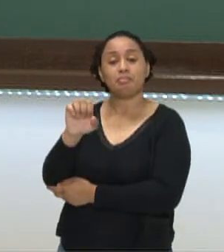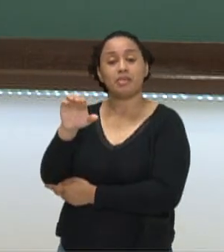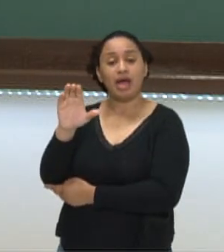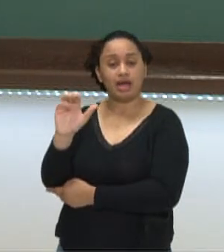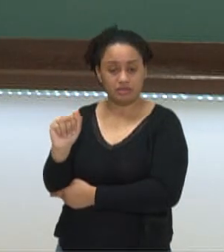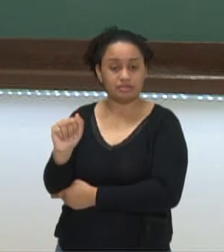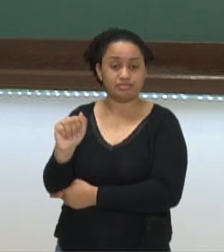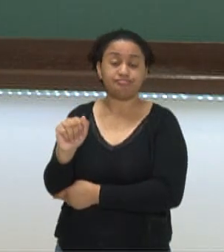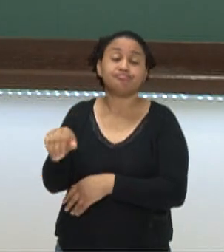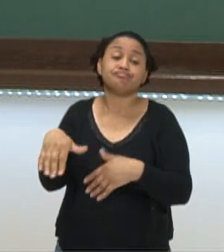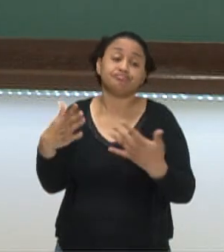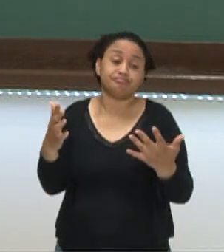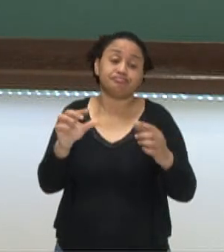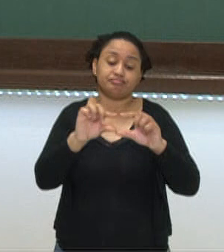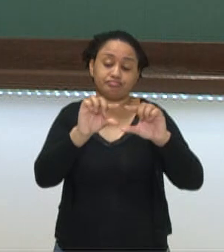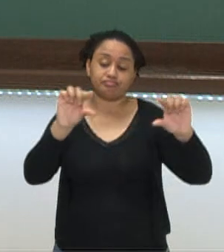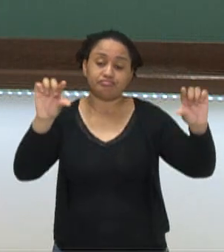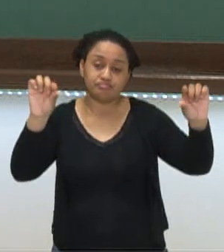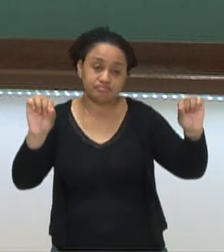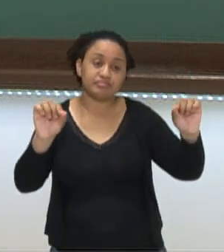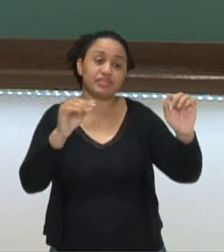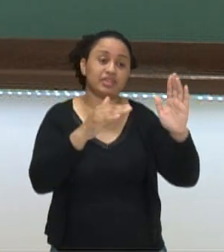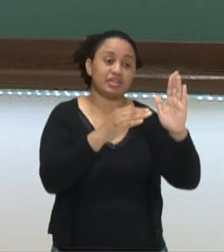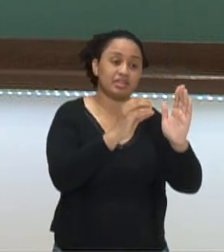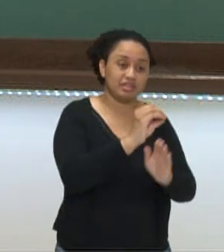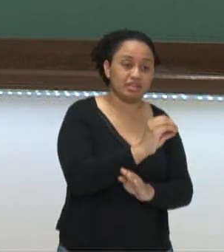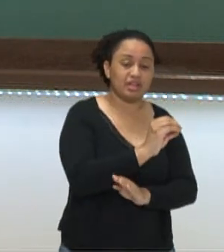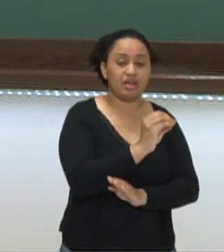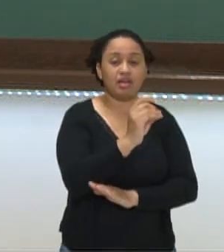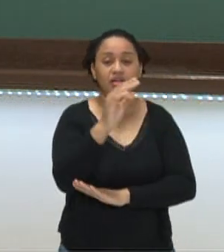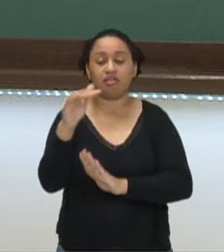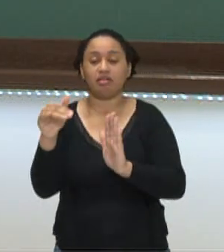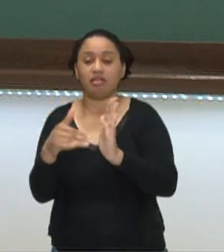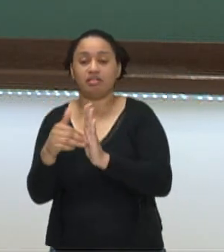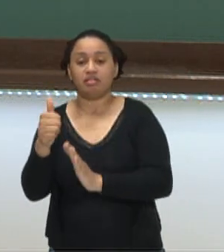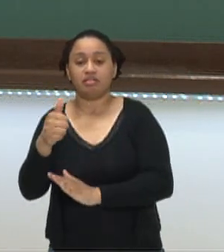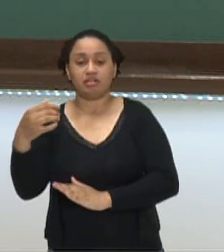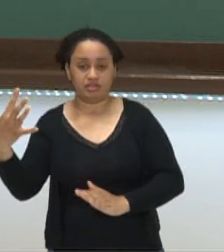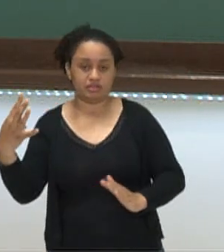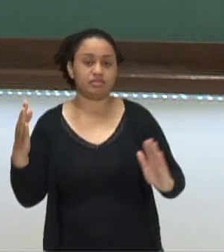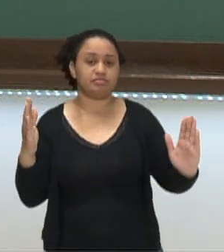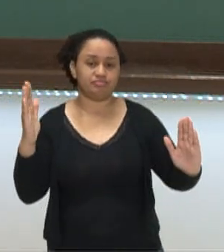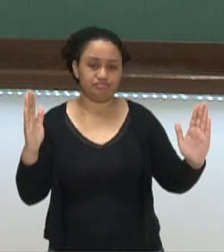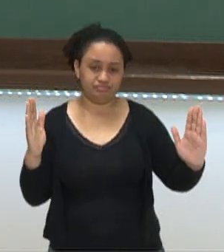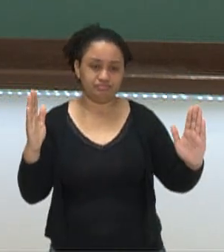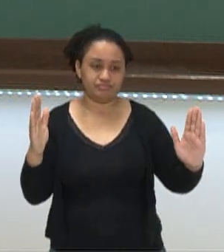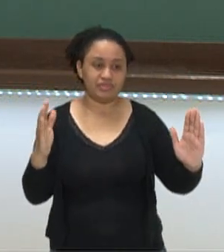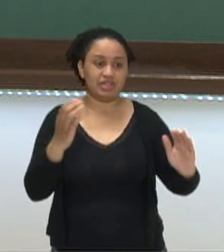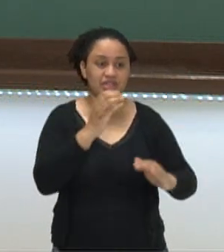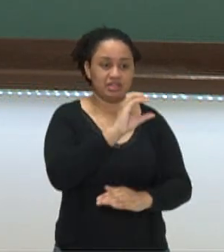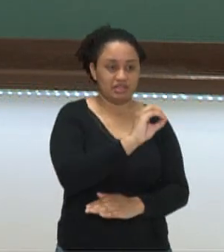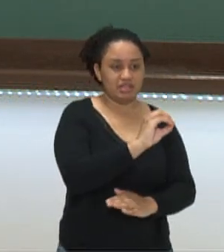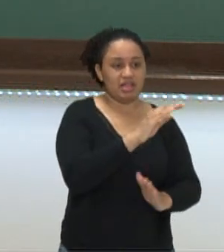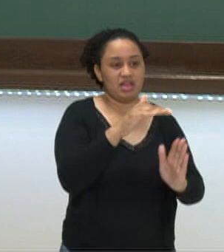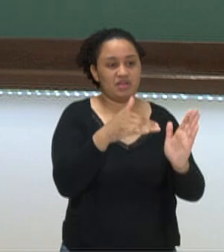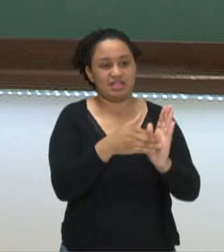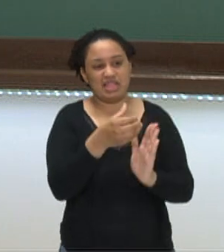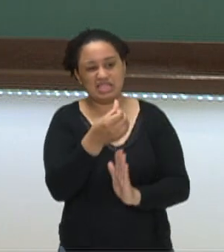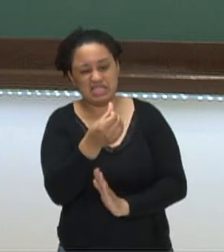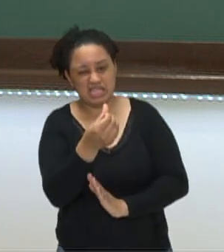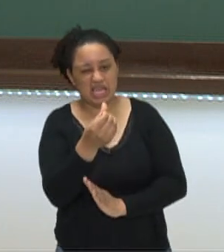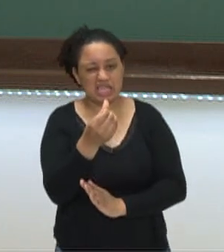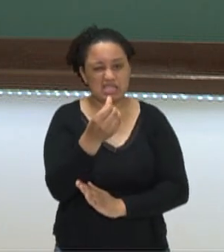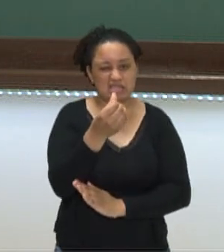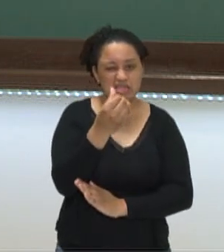aí essa escala, ela vai de 0 a 14. De 0 até 6,5 ali, mais ou